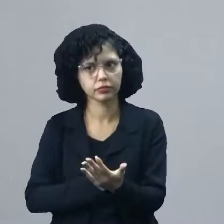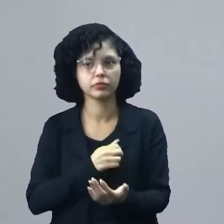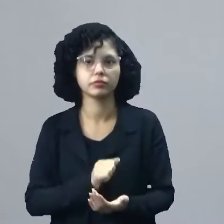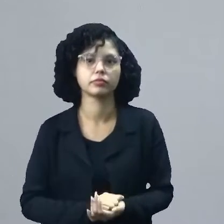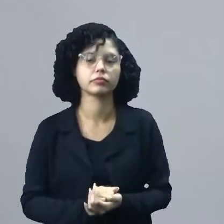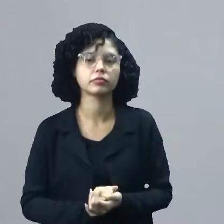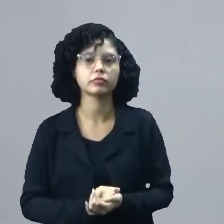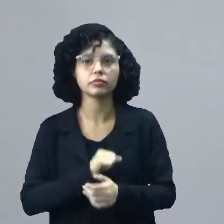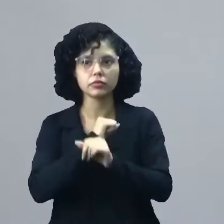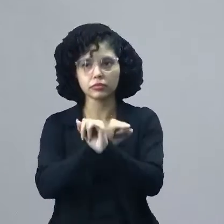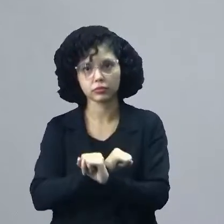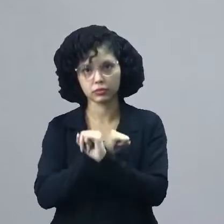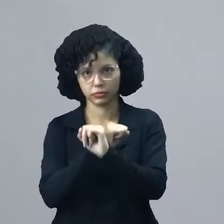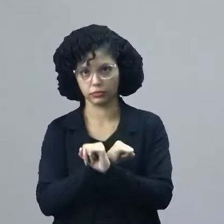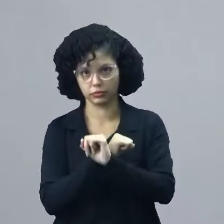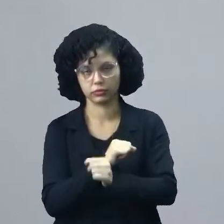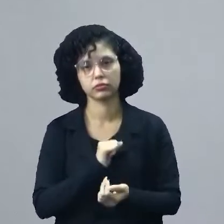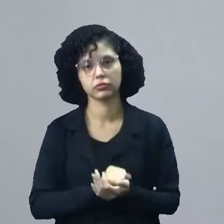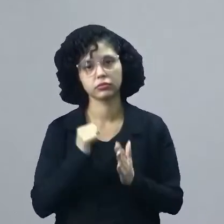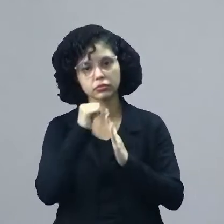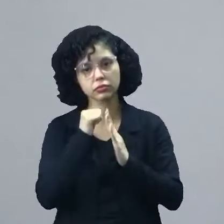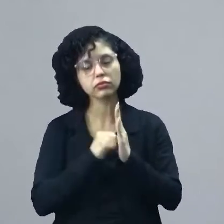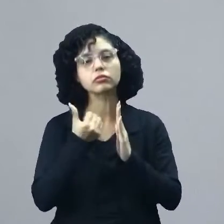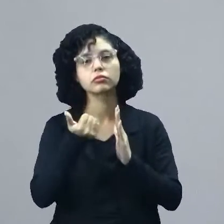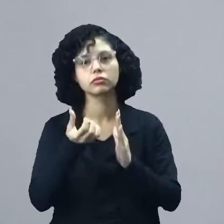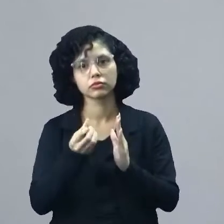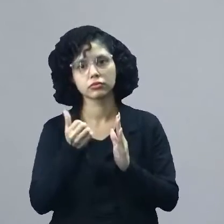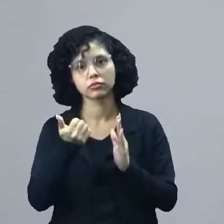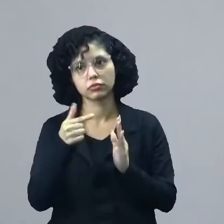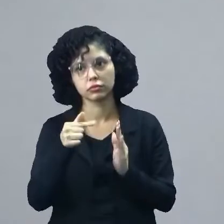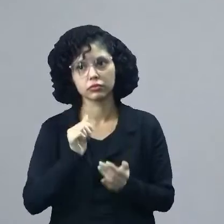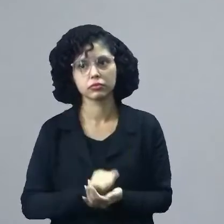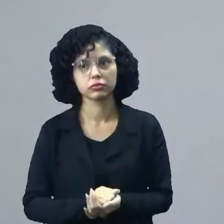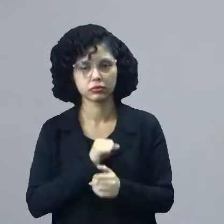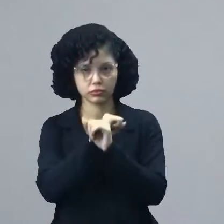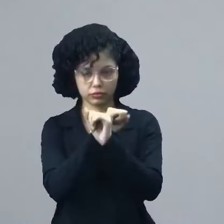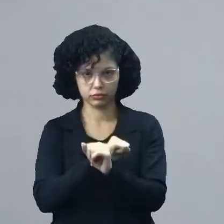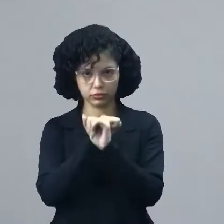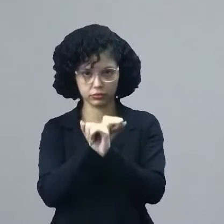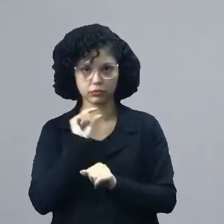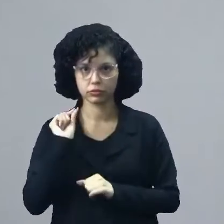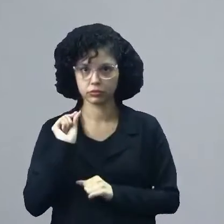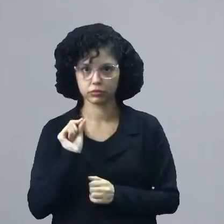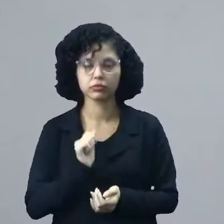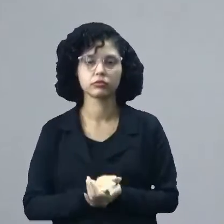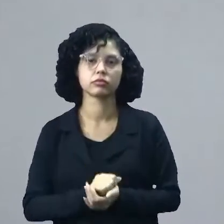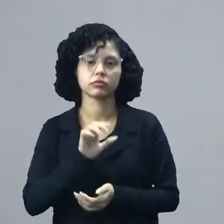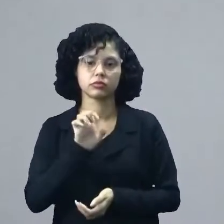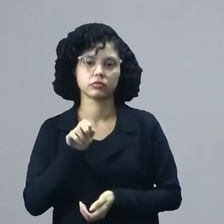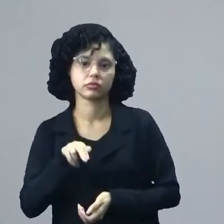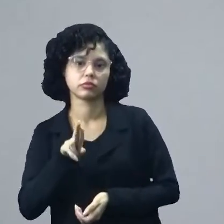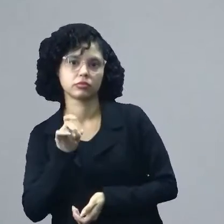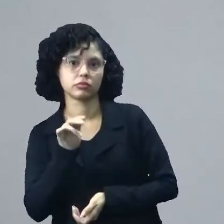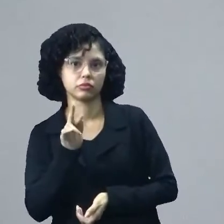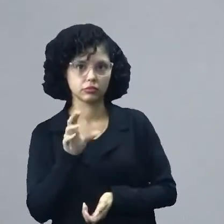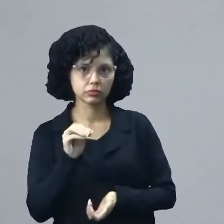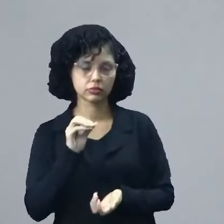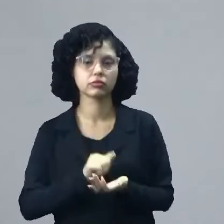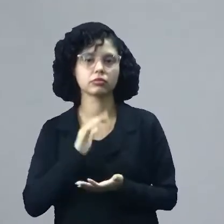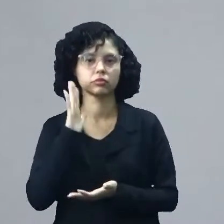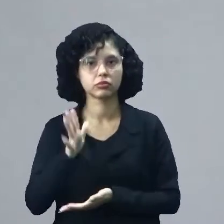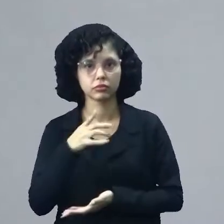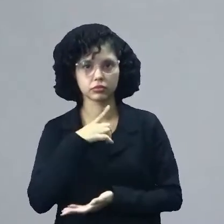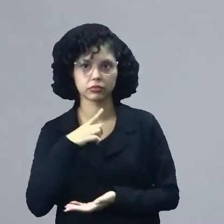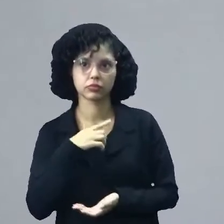eles foram escravizados. No século 16 e 17, foram escravizados aí nos engenhos de açúcar, Já